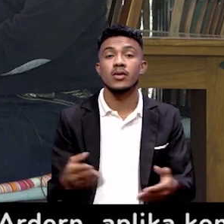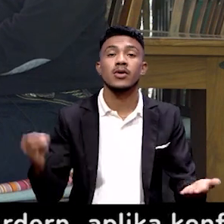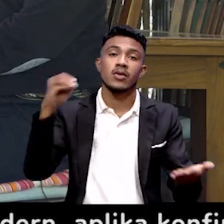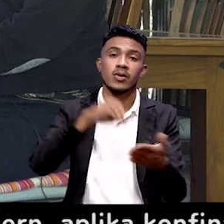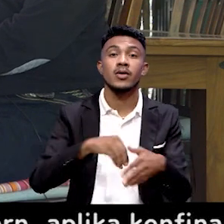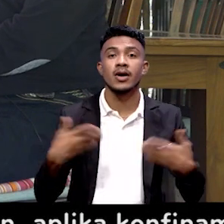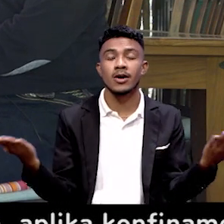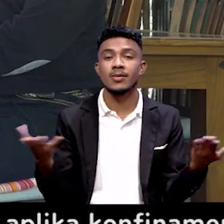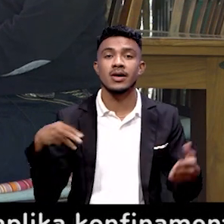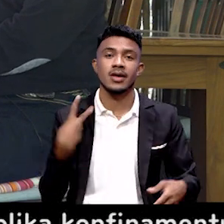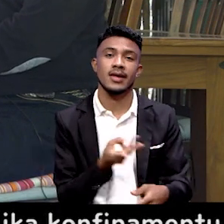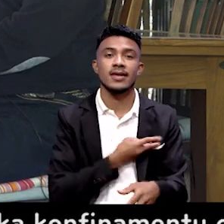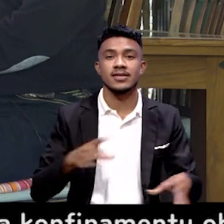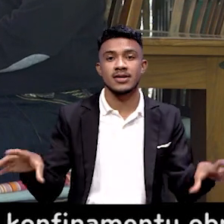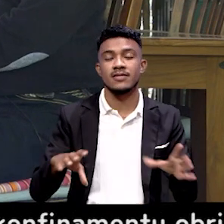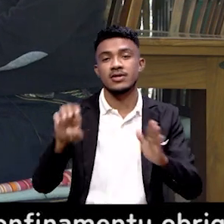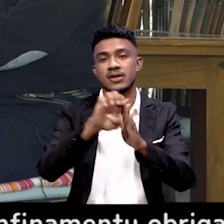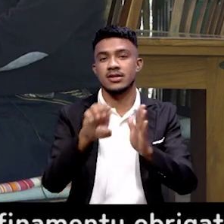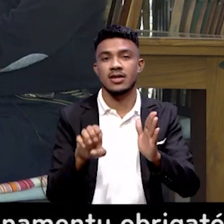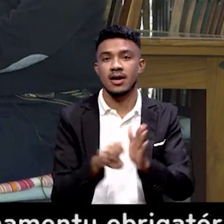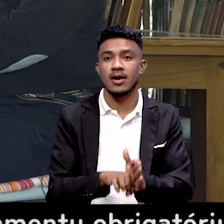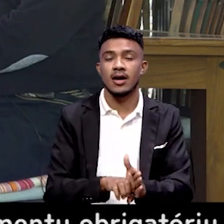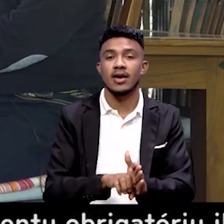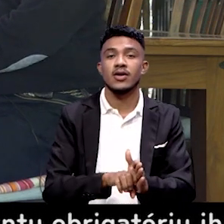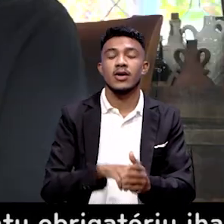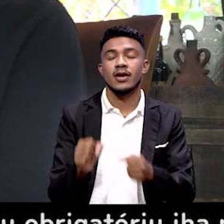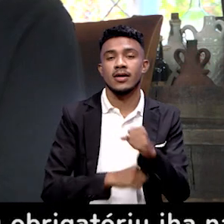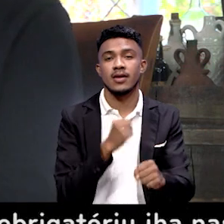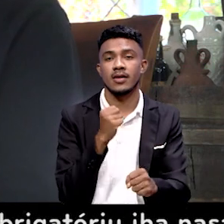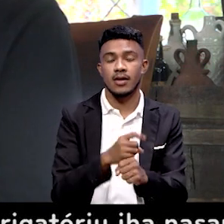a construção do Estado, 19 anos.